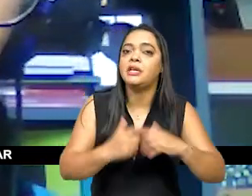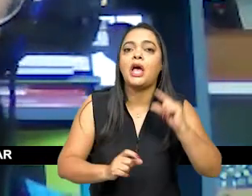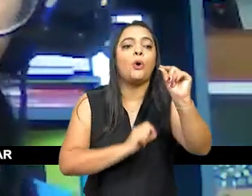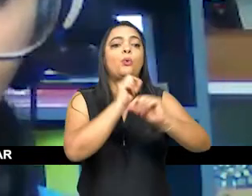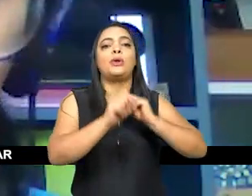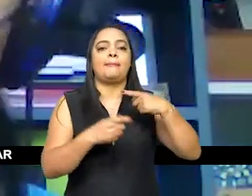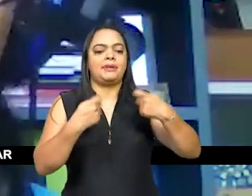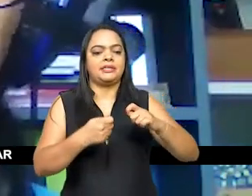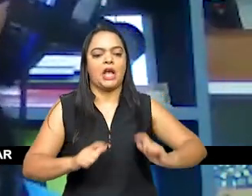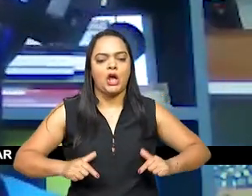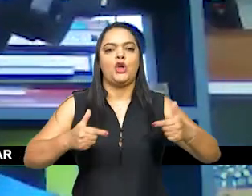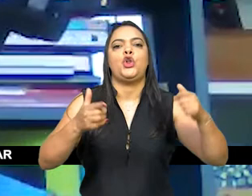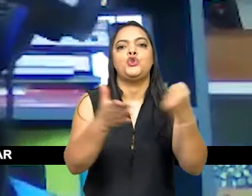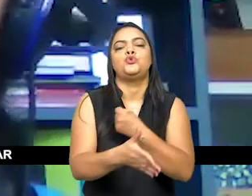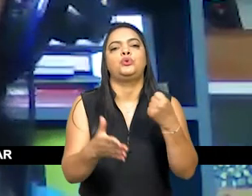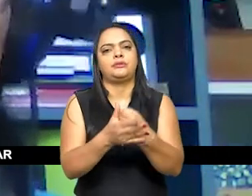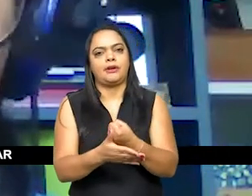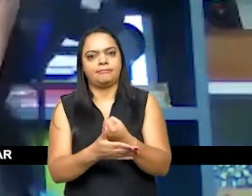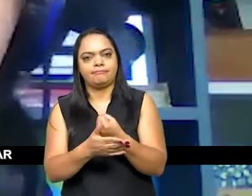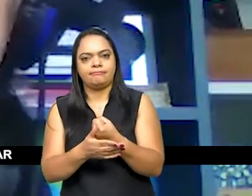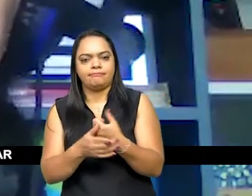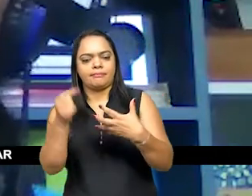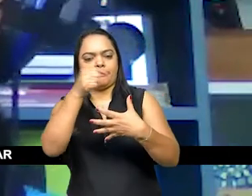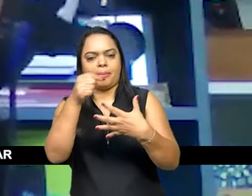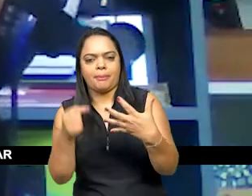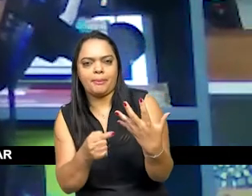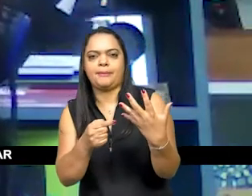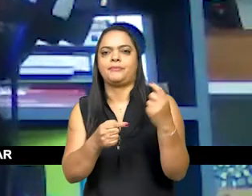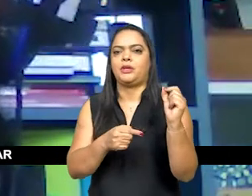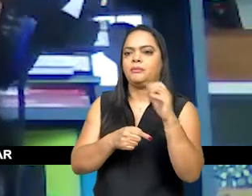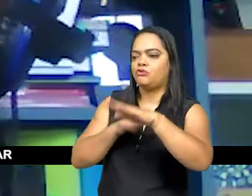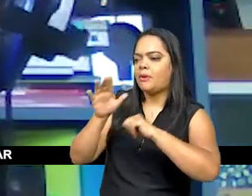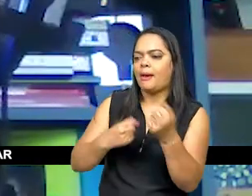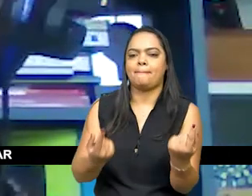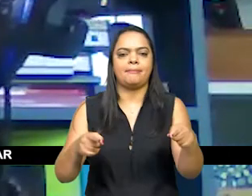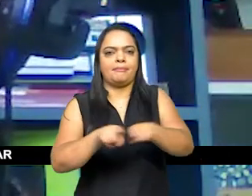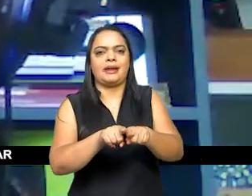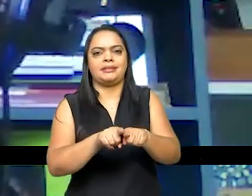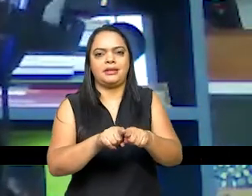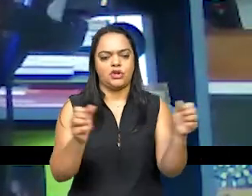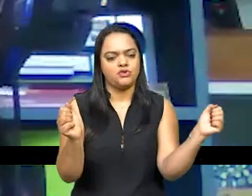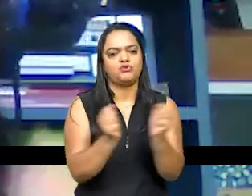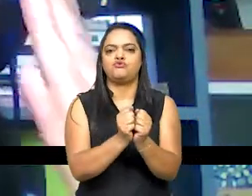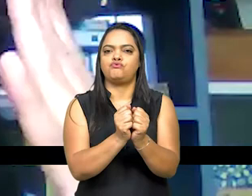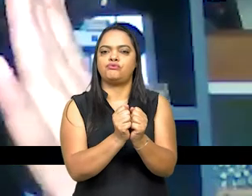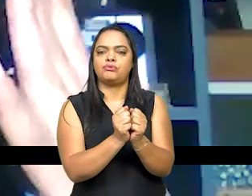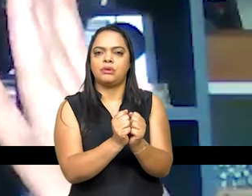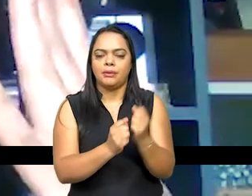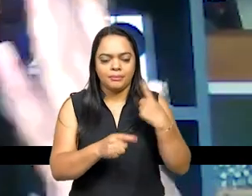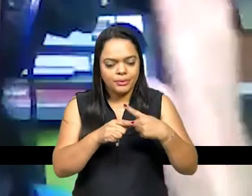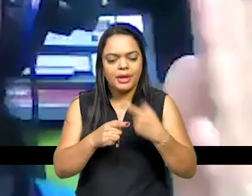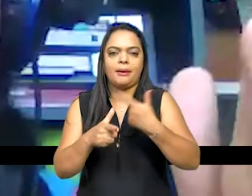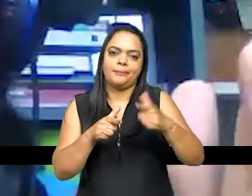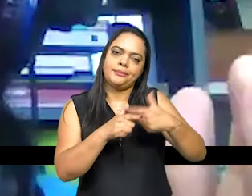batalha e ver todos os agentes, parceiros, para conseguir enfrentar, porque é um problema